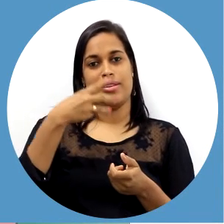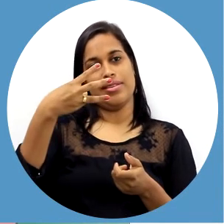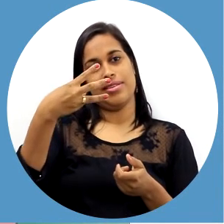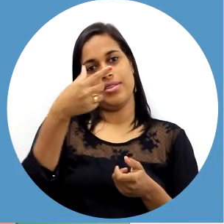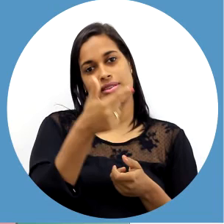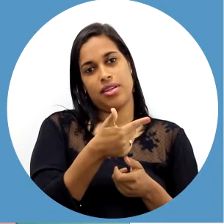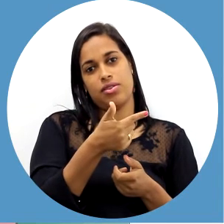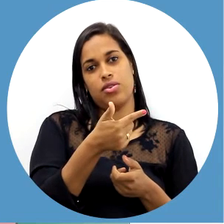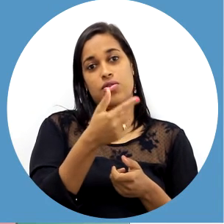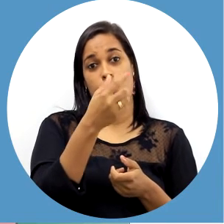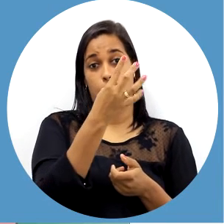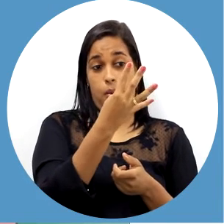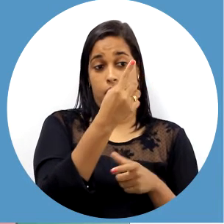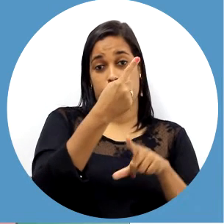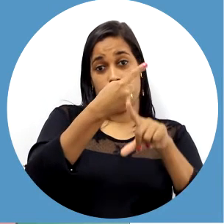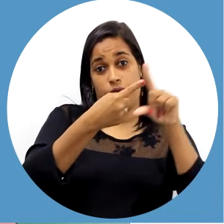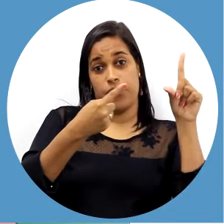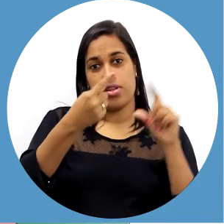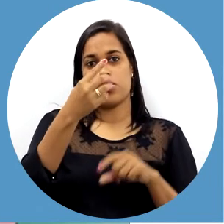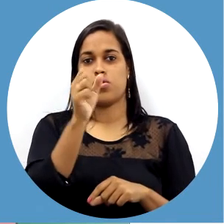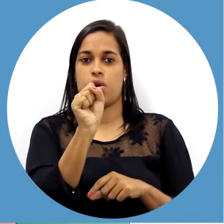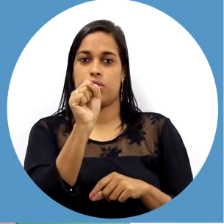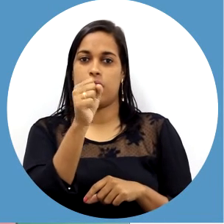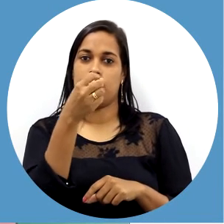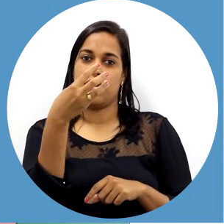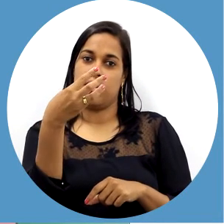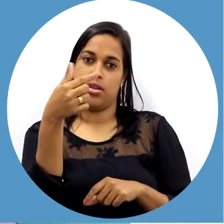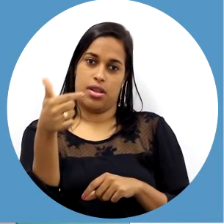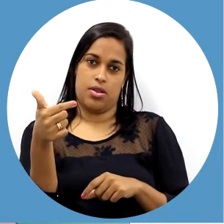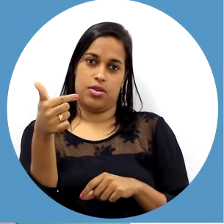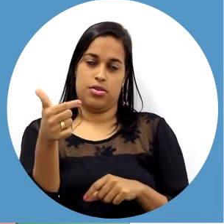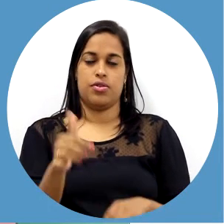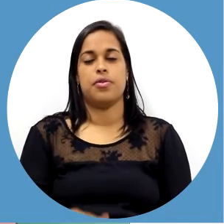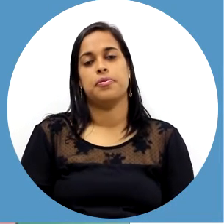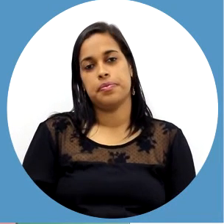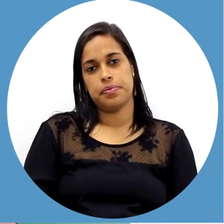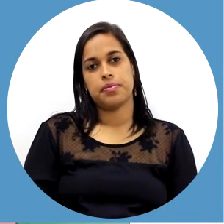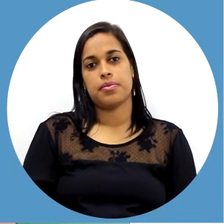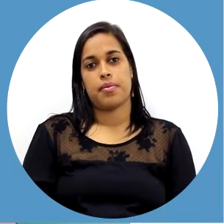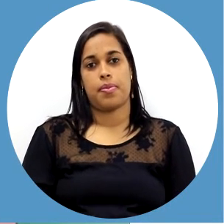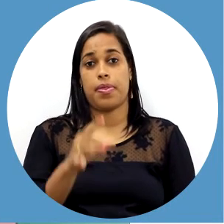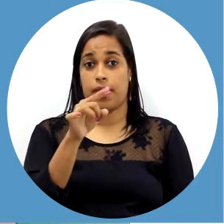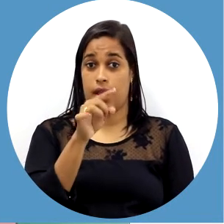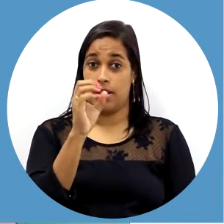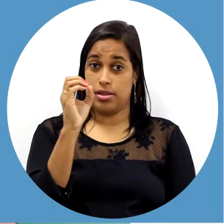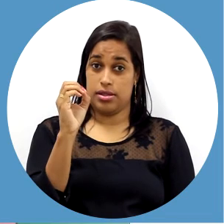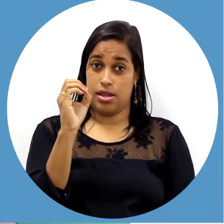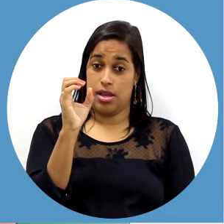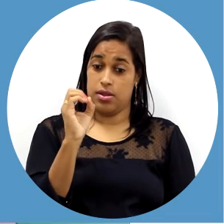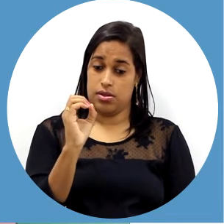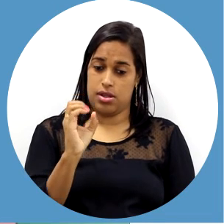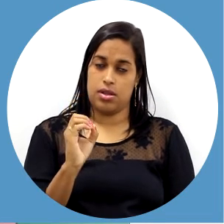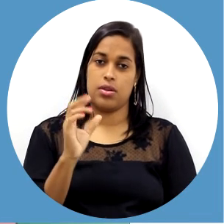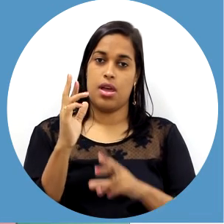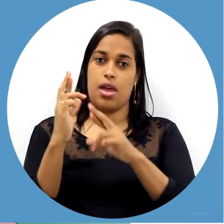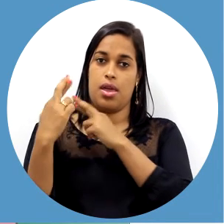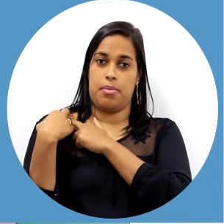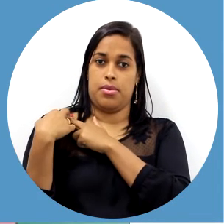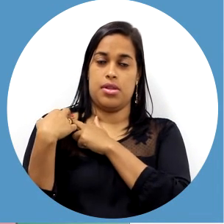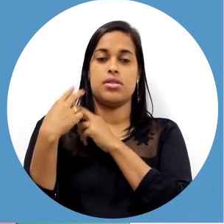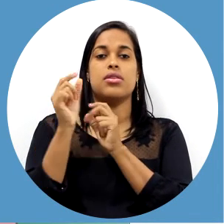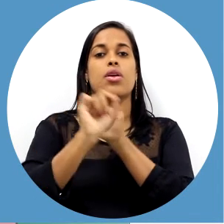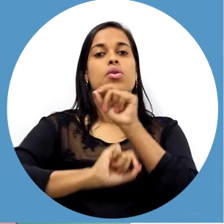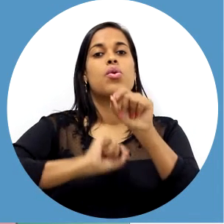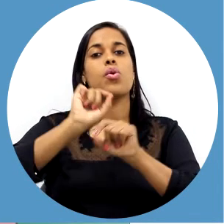total, eu tenho 32. 4 vezes 8, 32. Então, uma sequência dessa, cada zero dessa